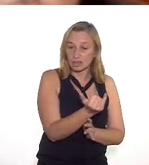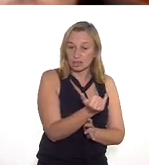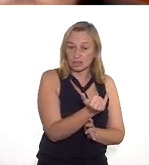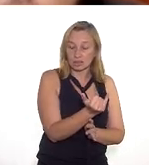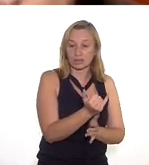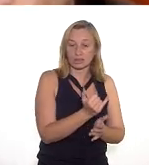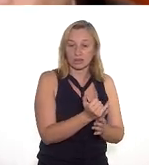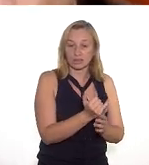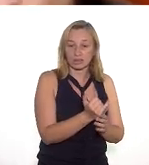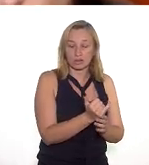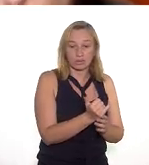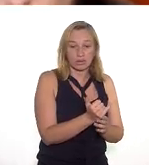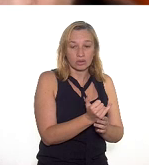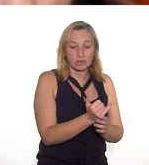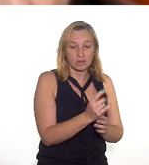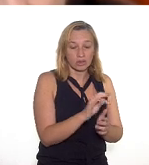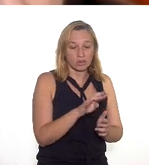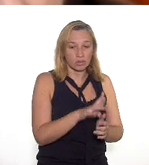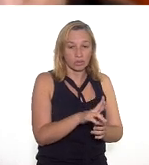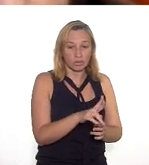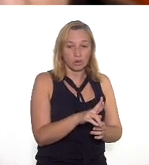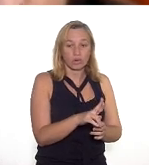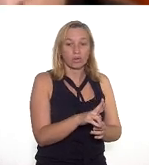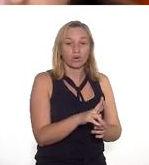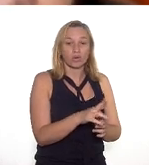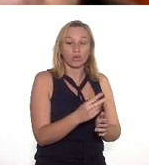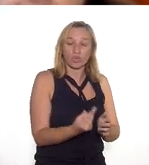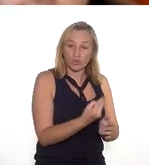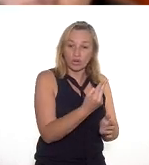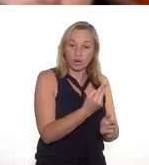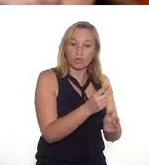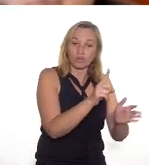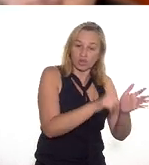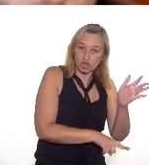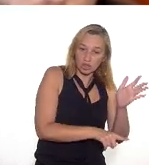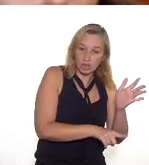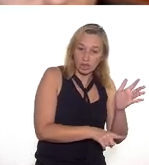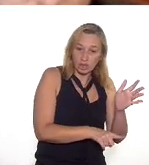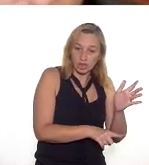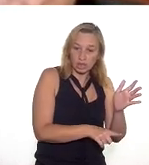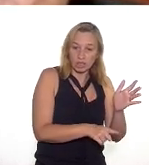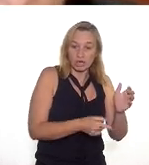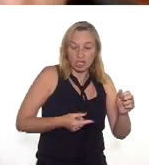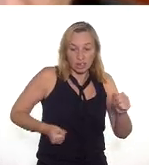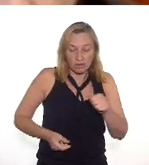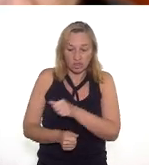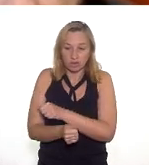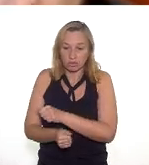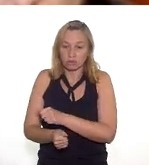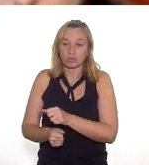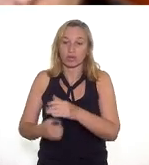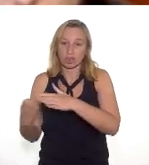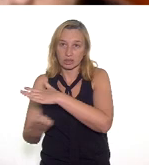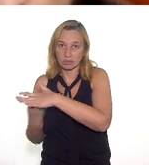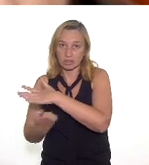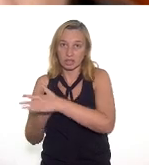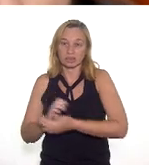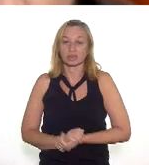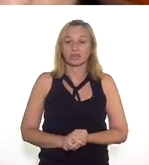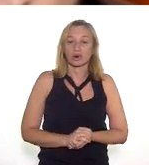do Alfredo Renault o valor que foi abatido e que deve ser investido pelas empresas. E